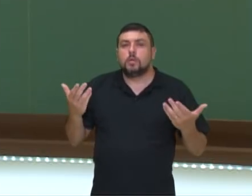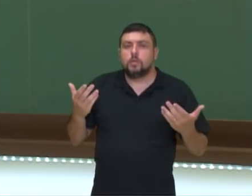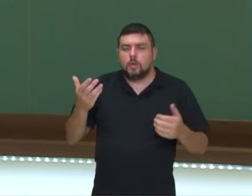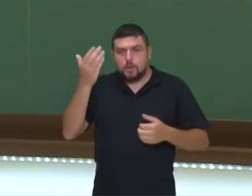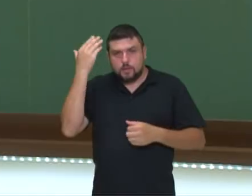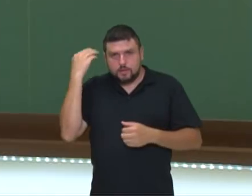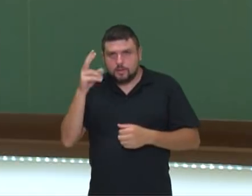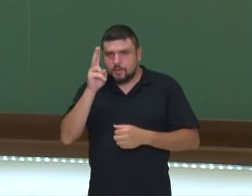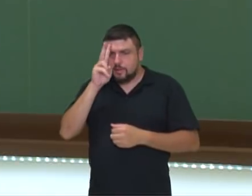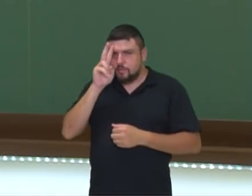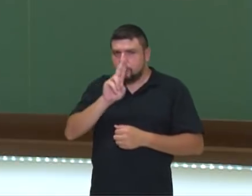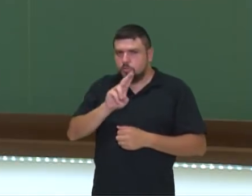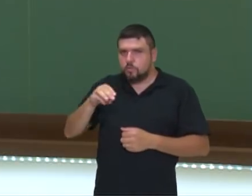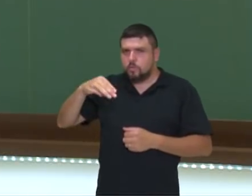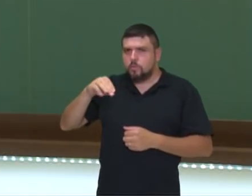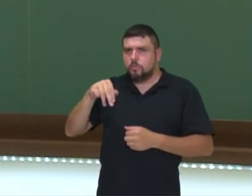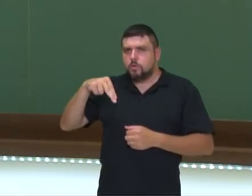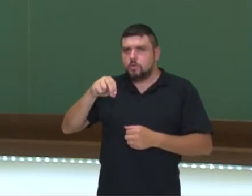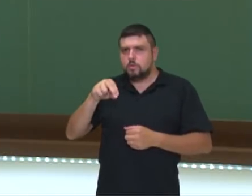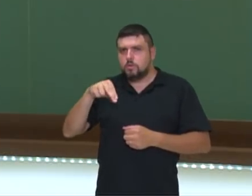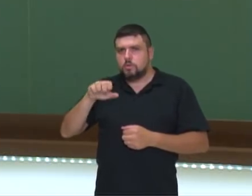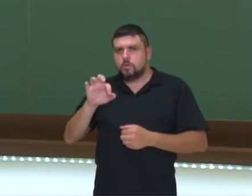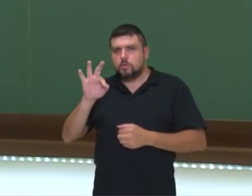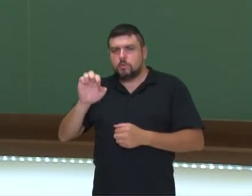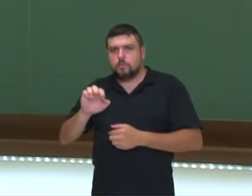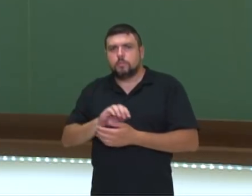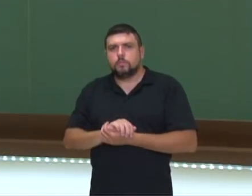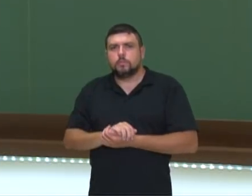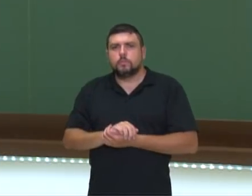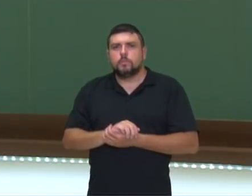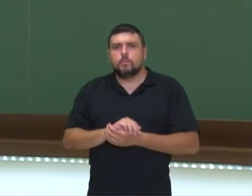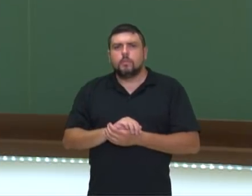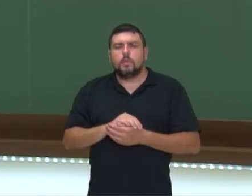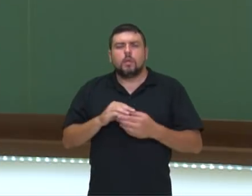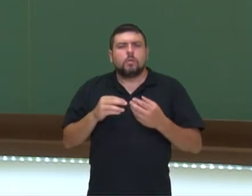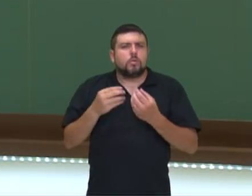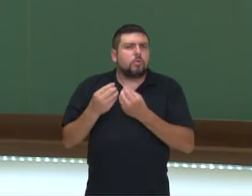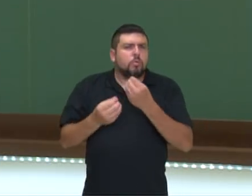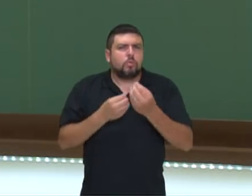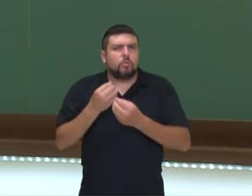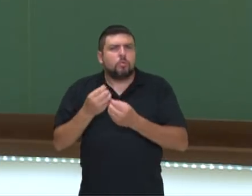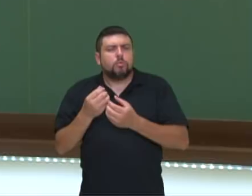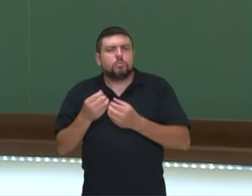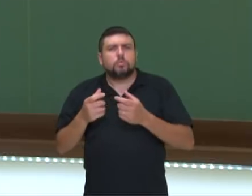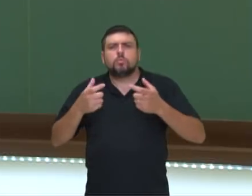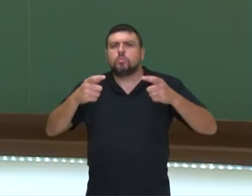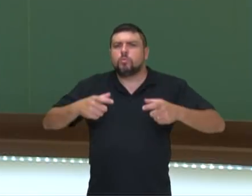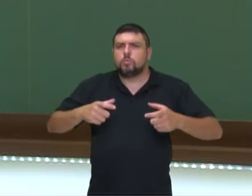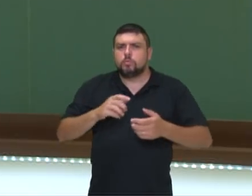Lembrando que se chamava minonete. Mas aonde então que foi criado esse esporte que veio se chamar voleibol?